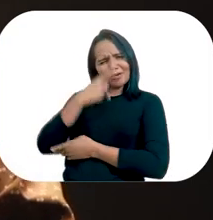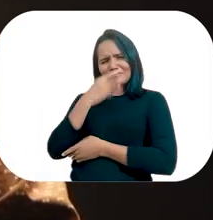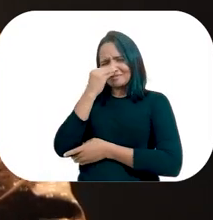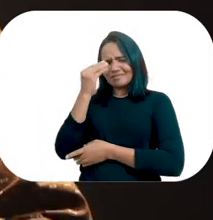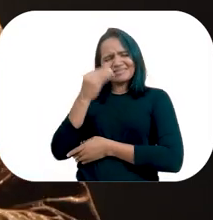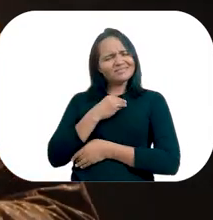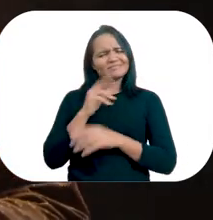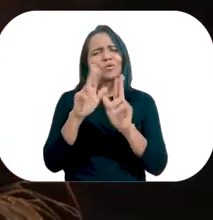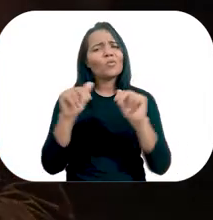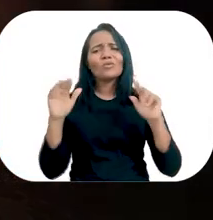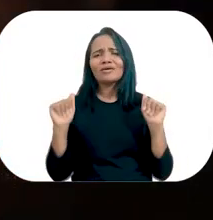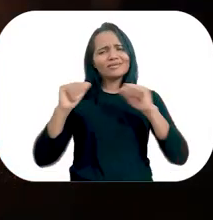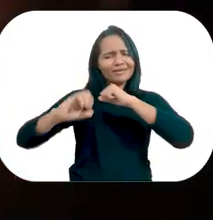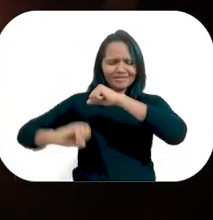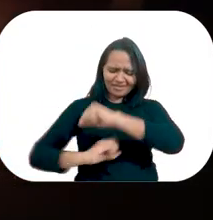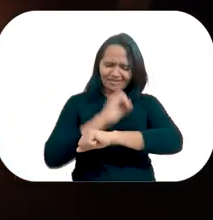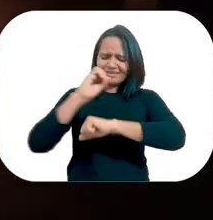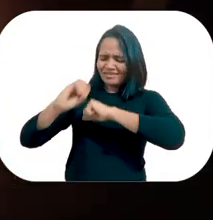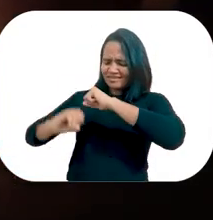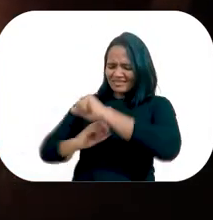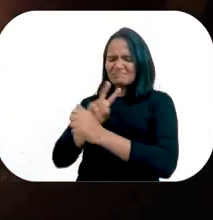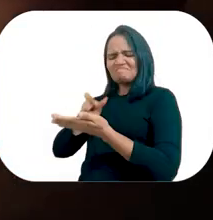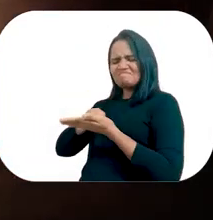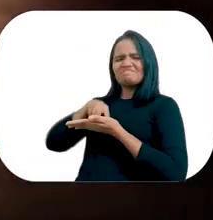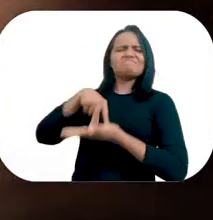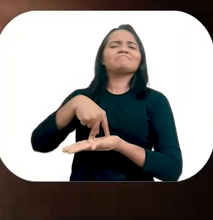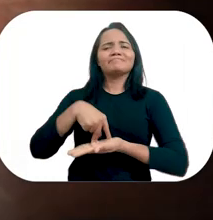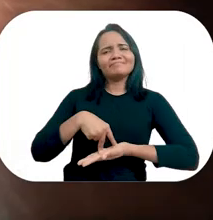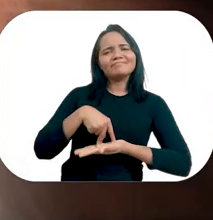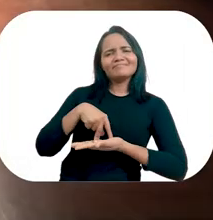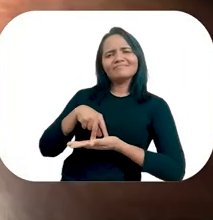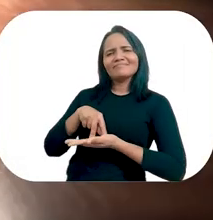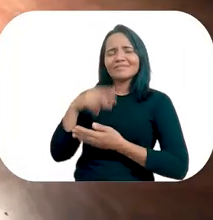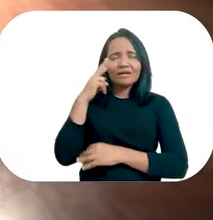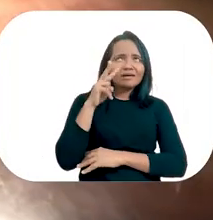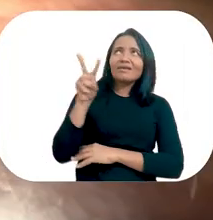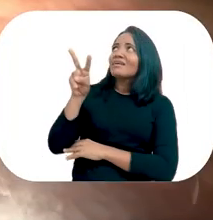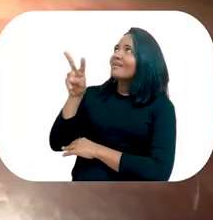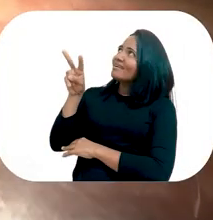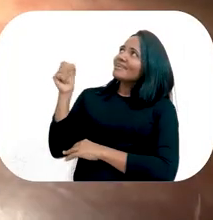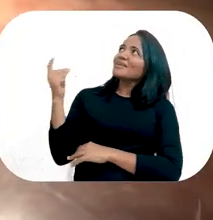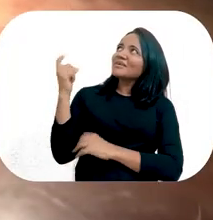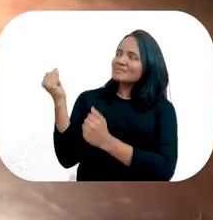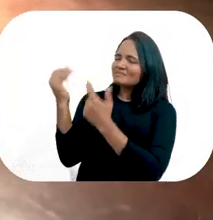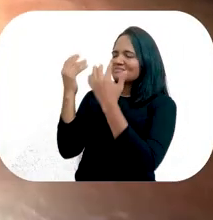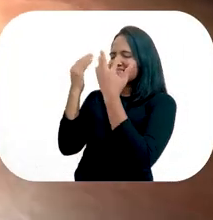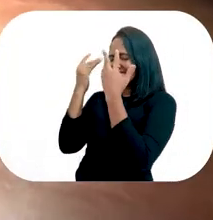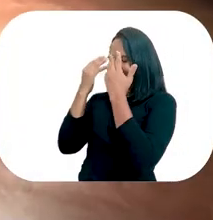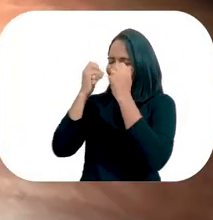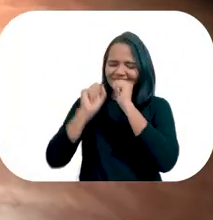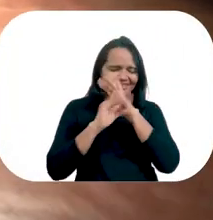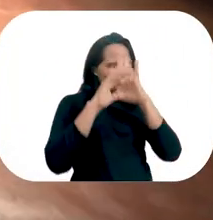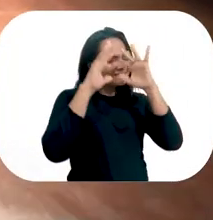entregue, nasça sempre com as manhãs. Deixe a luz do sol